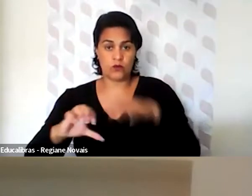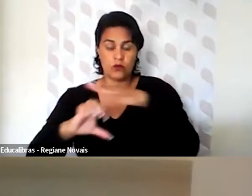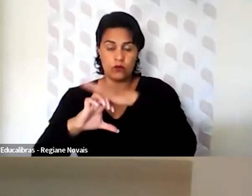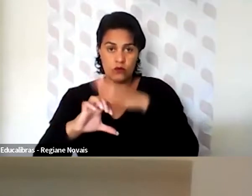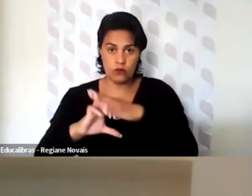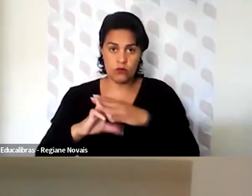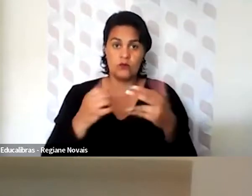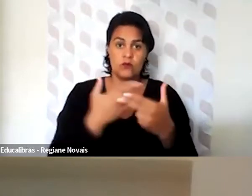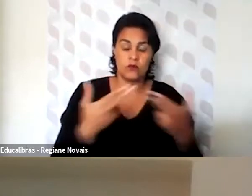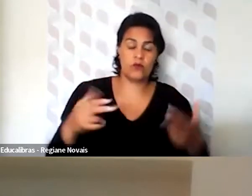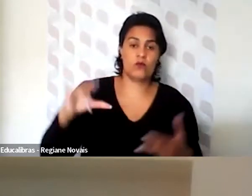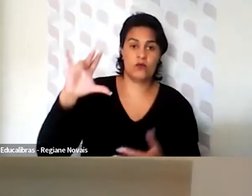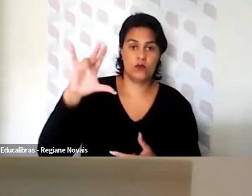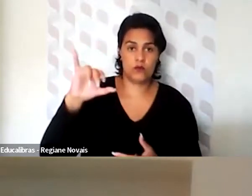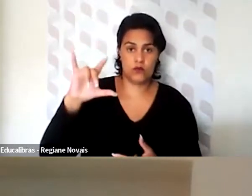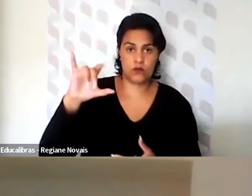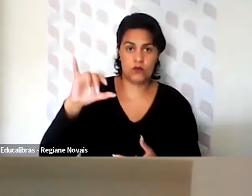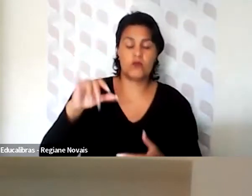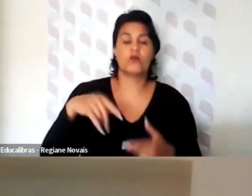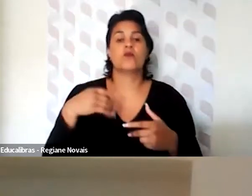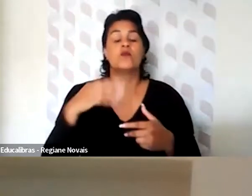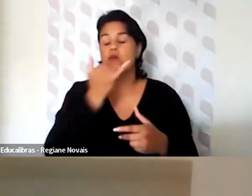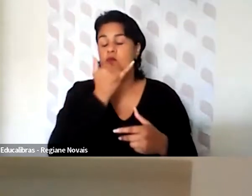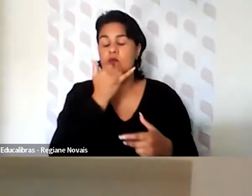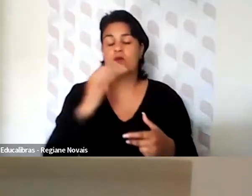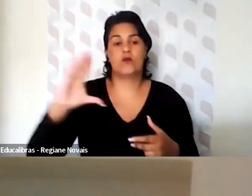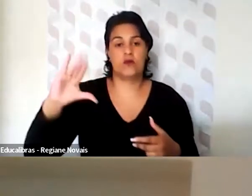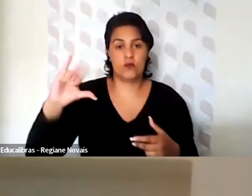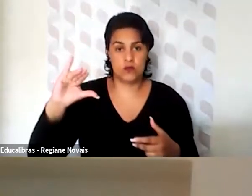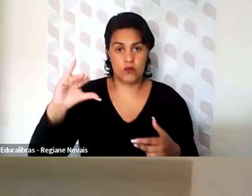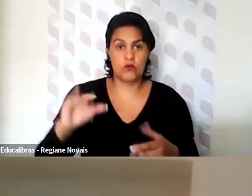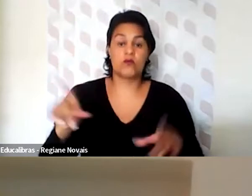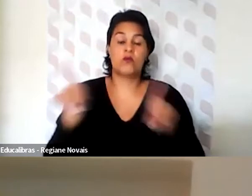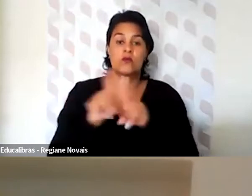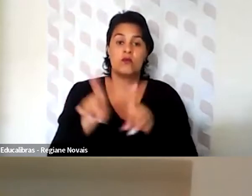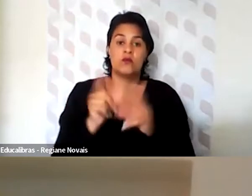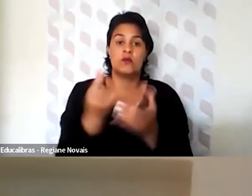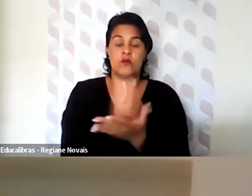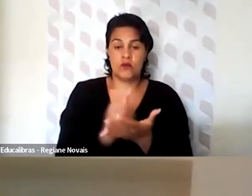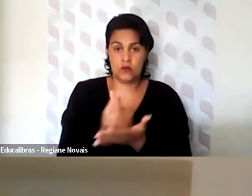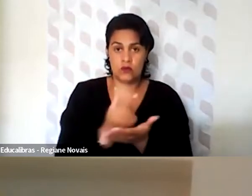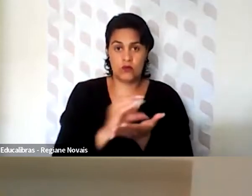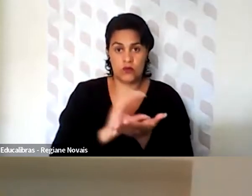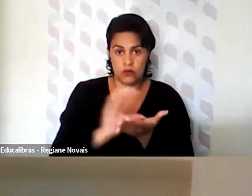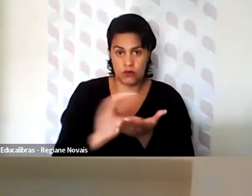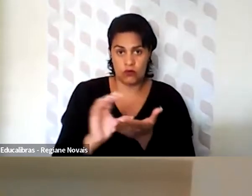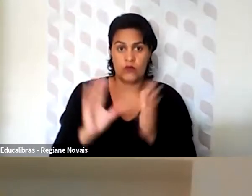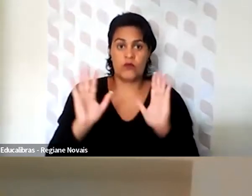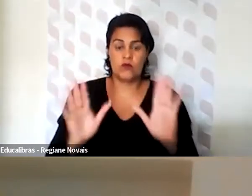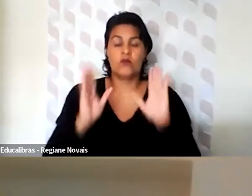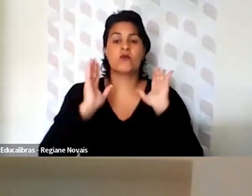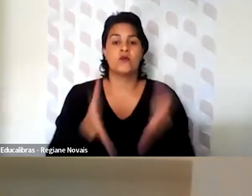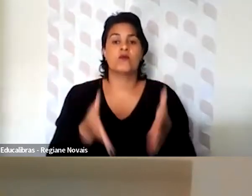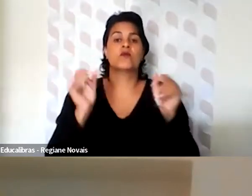e as métricas das finanças. Isso já foi feito para o clima. Então, no clima, nós temos NDCs